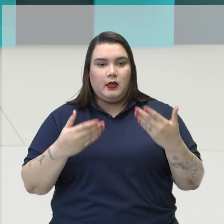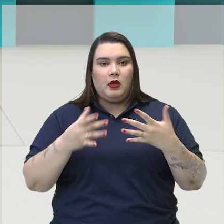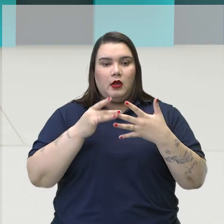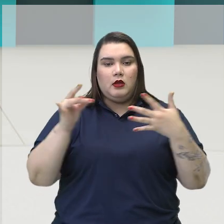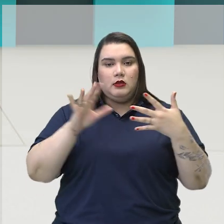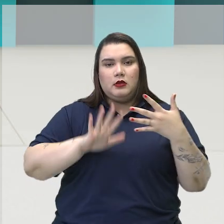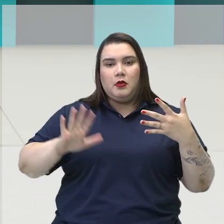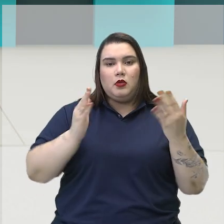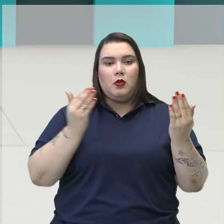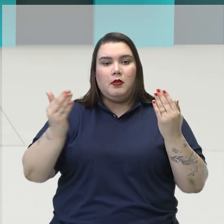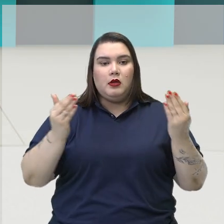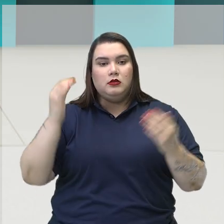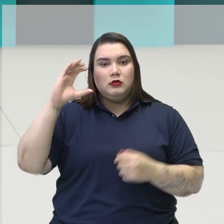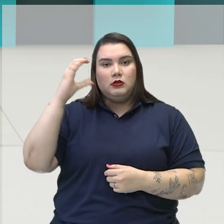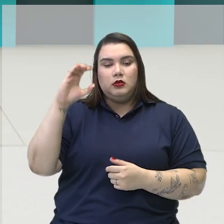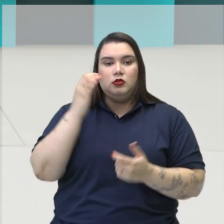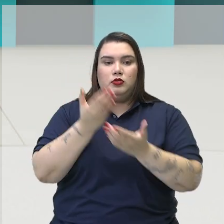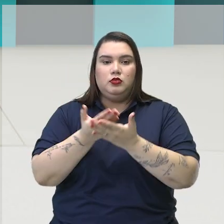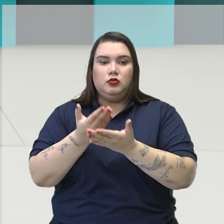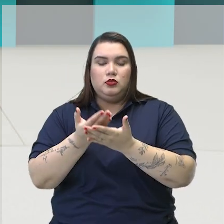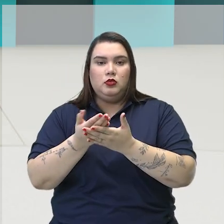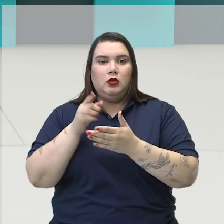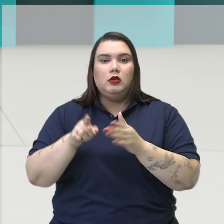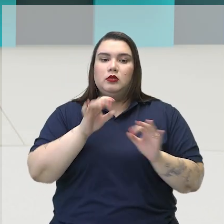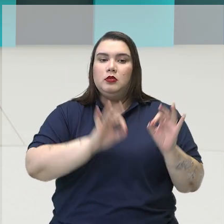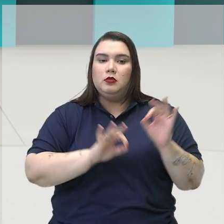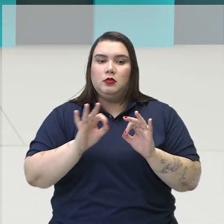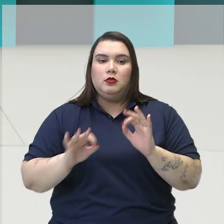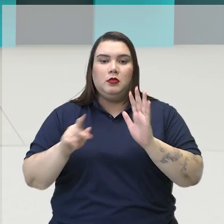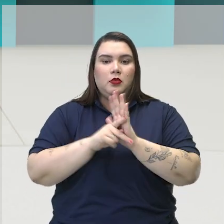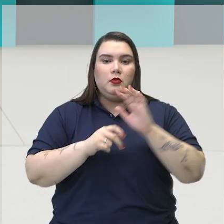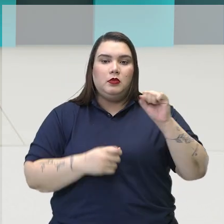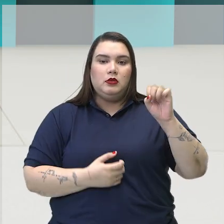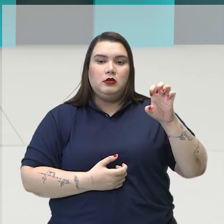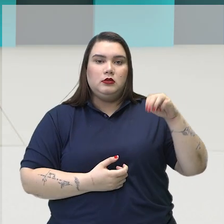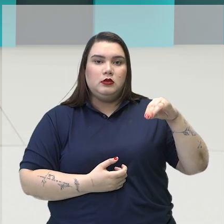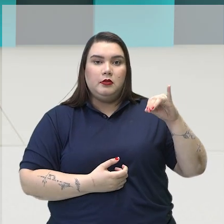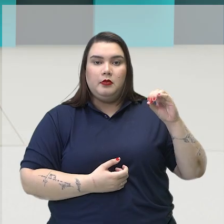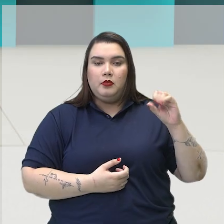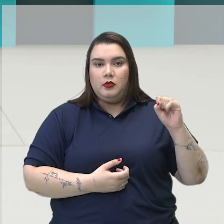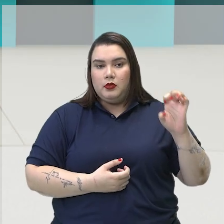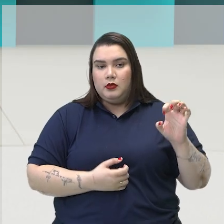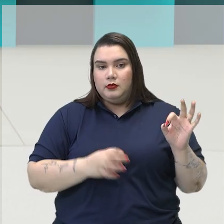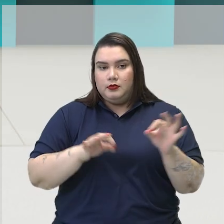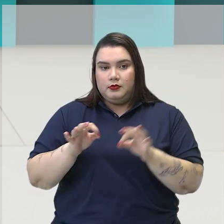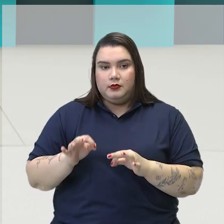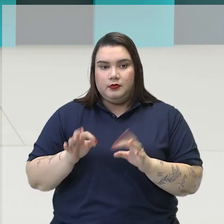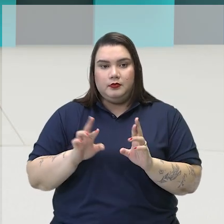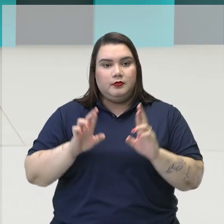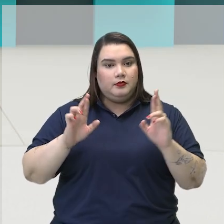a ciência que vai estudar esse processo da semiose. Então,